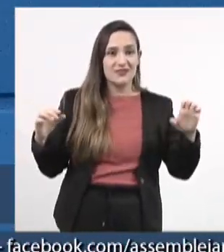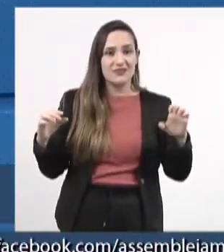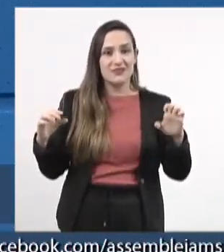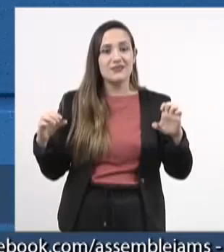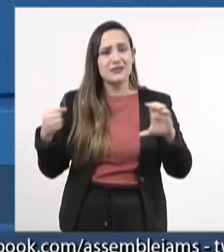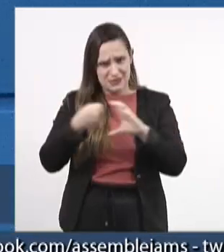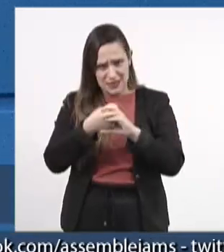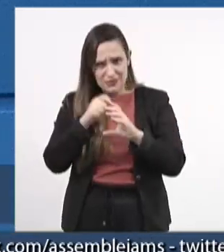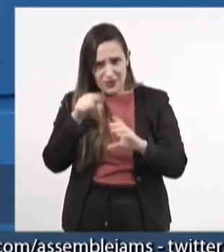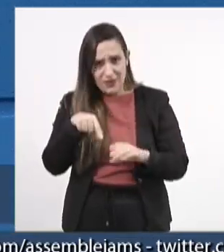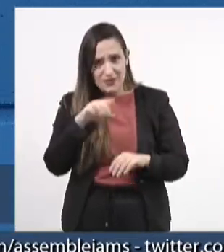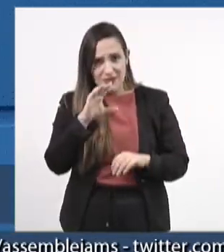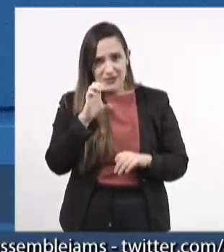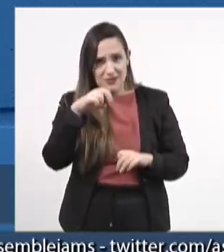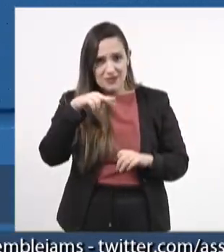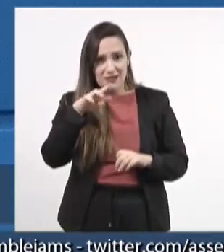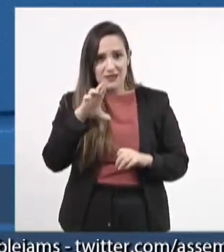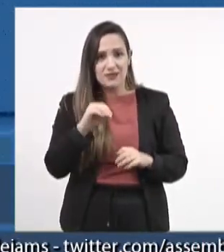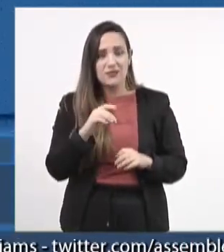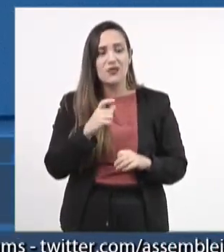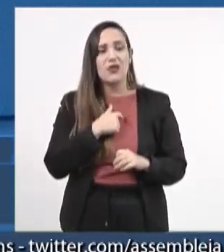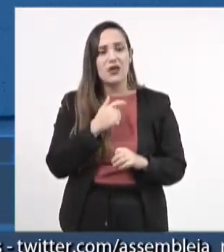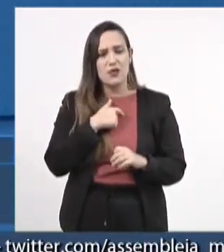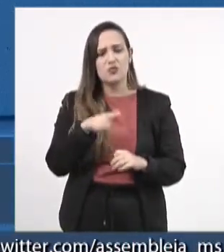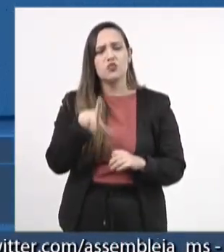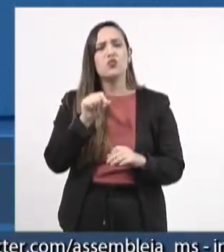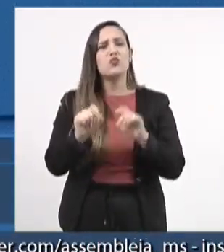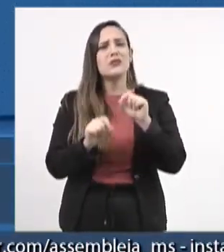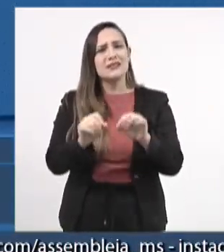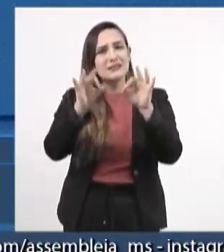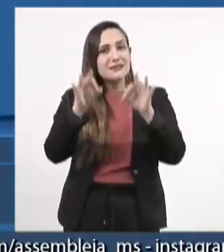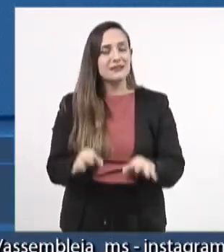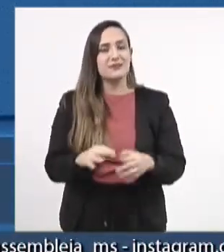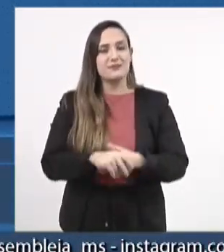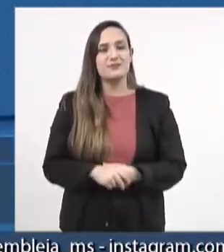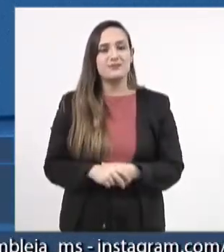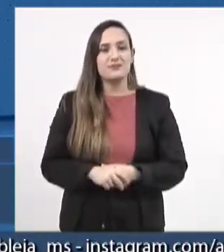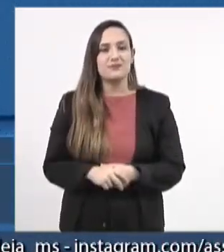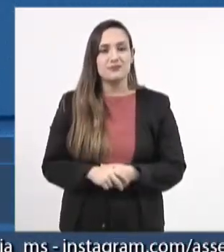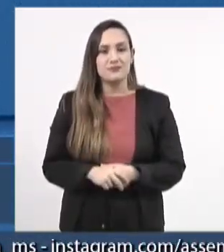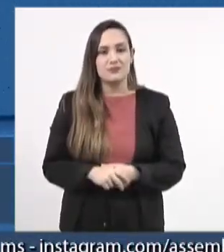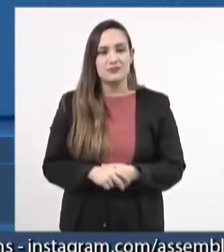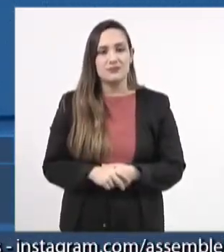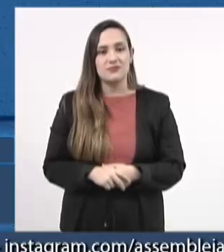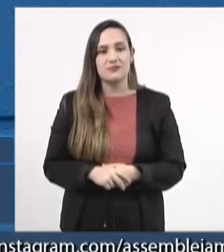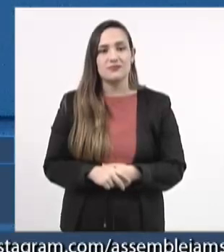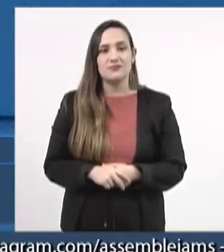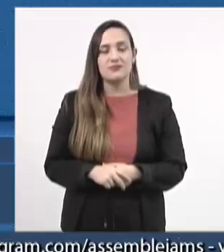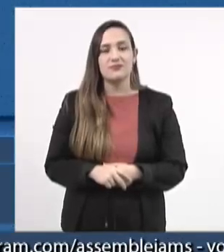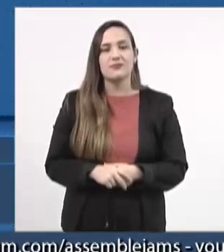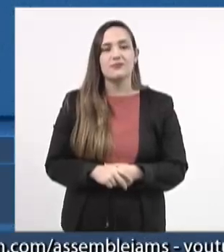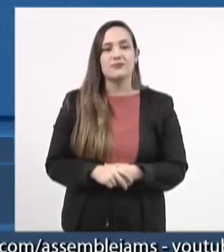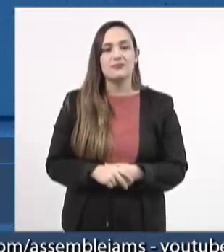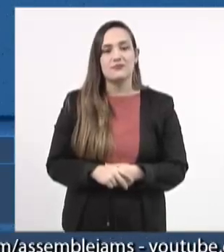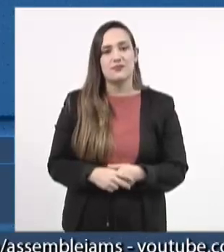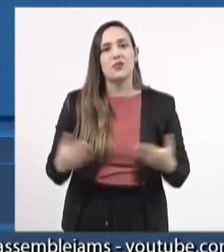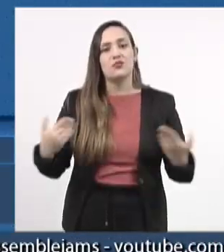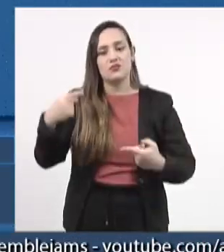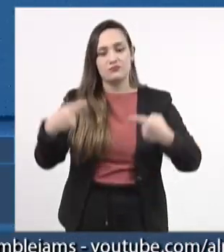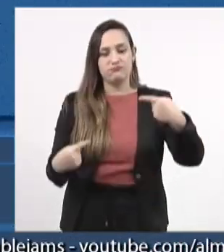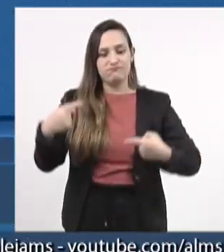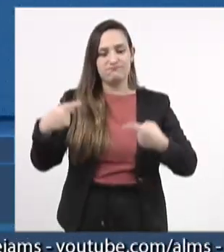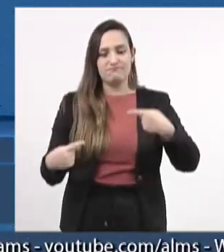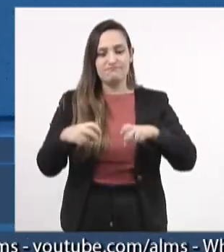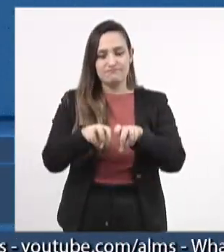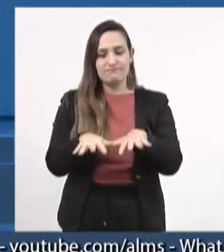Eu defendo exatamente o que é correto, o que é certo. Quando essa discussão vem ao plenário de uma casa